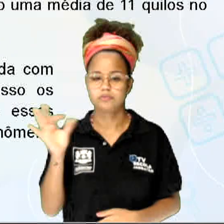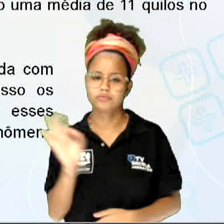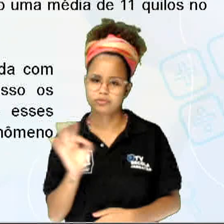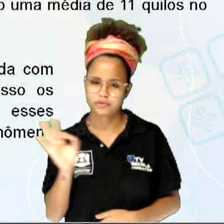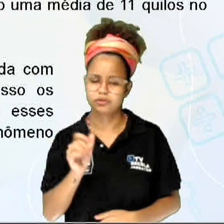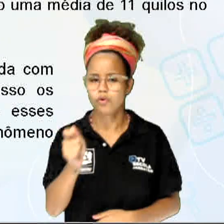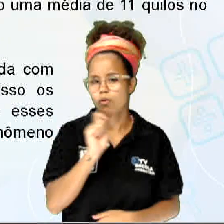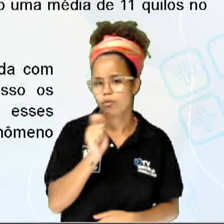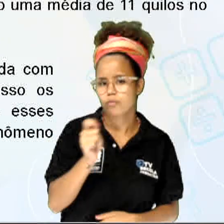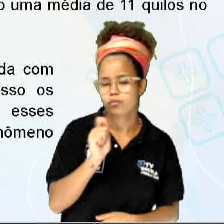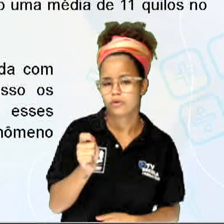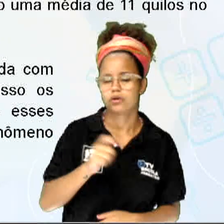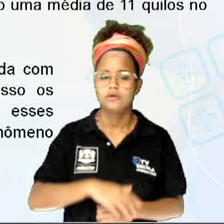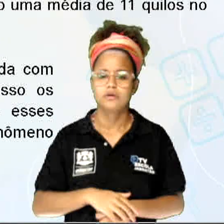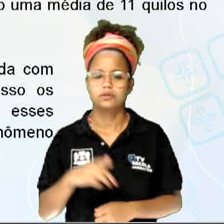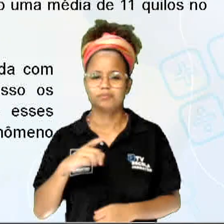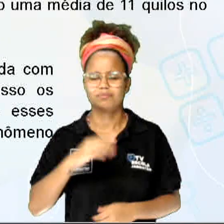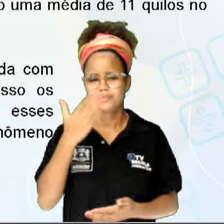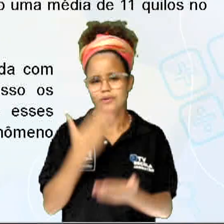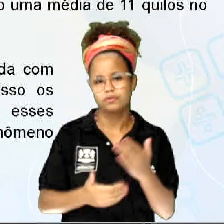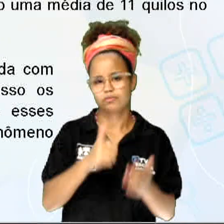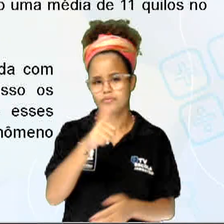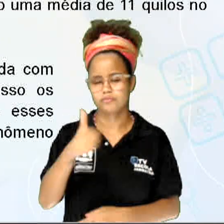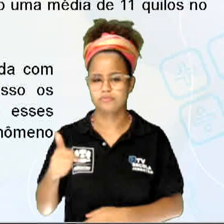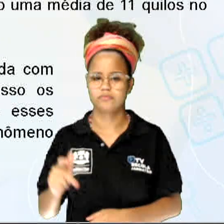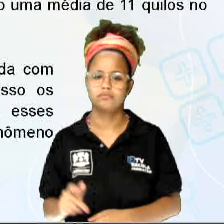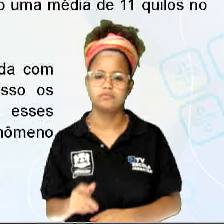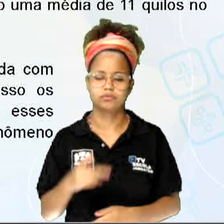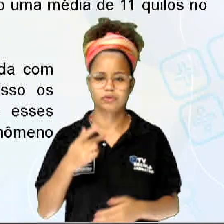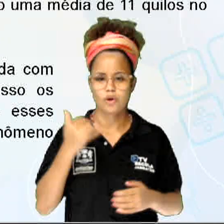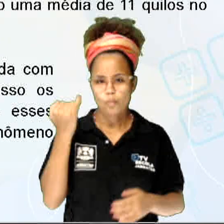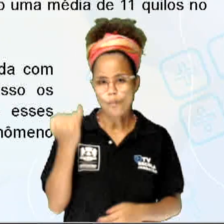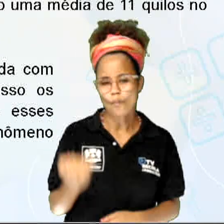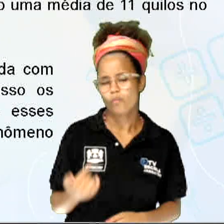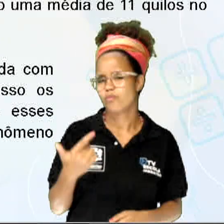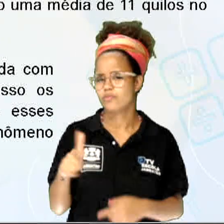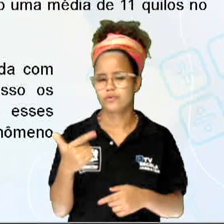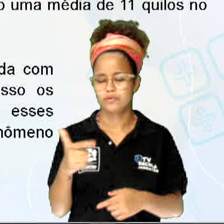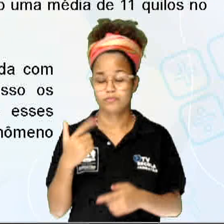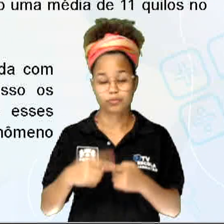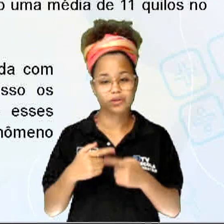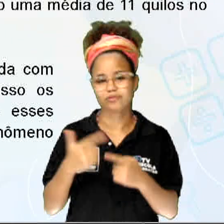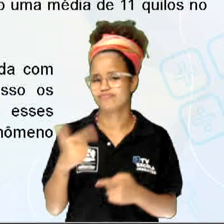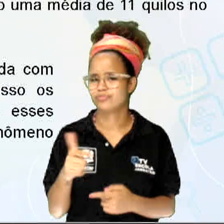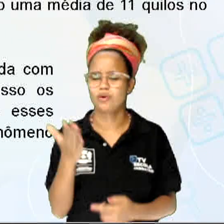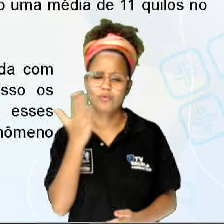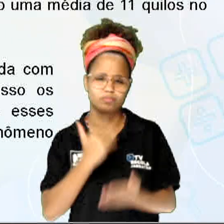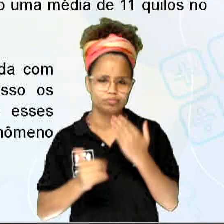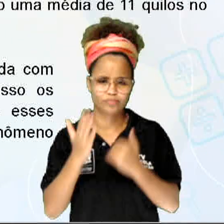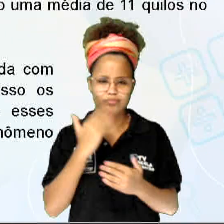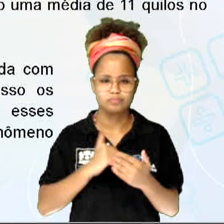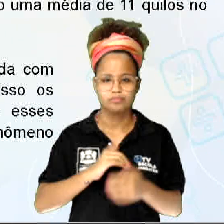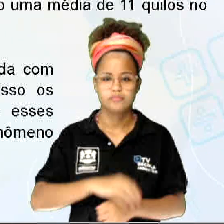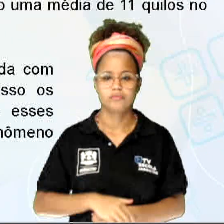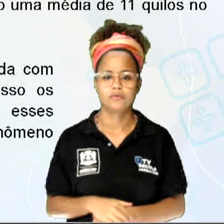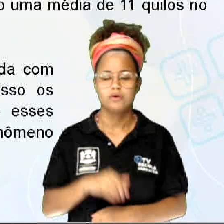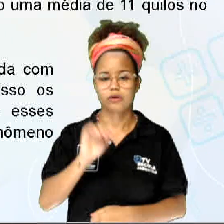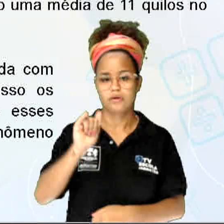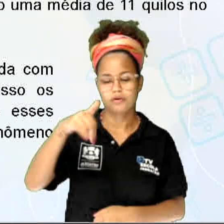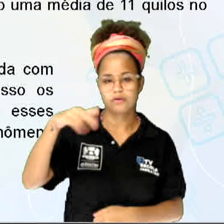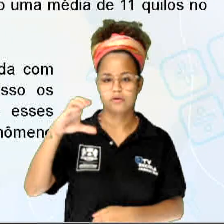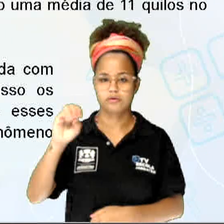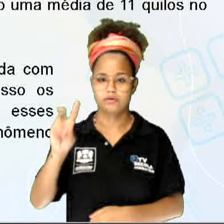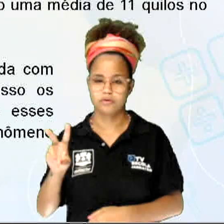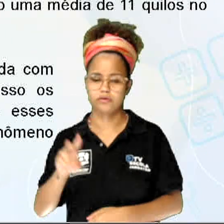ter perdido uma média de 11 quilos no último ano por não ter acesso a alimentos. A ENCOV, realizada a cada